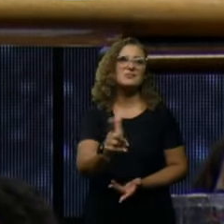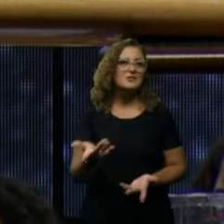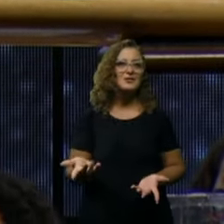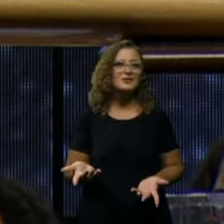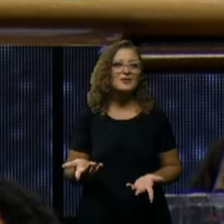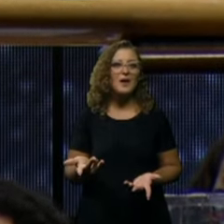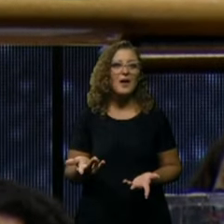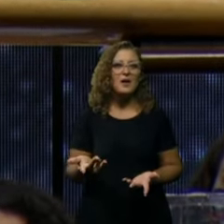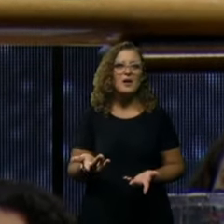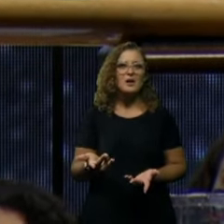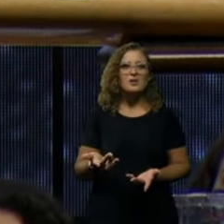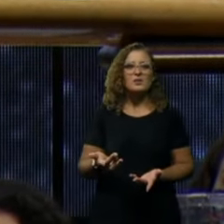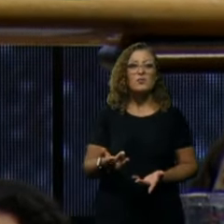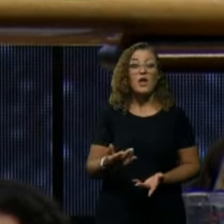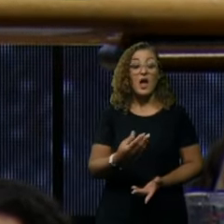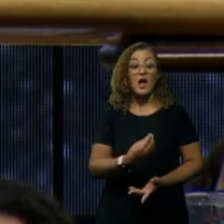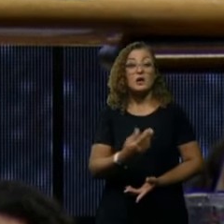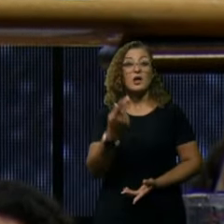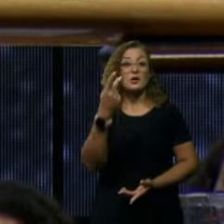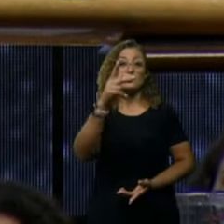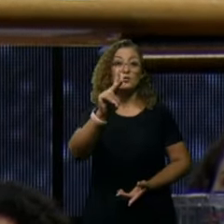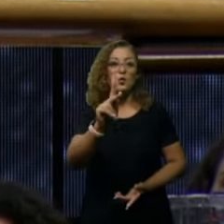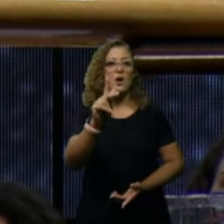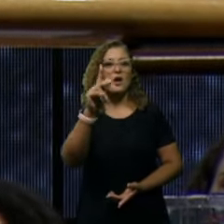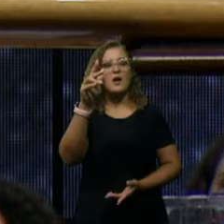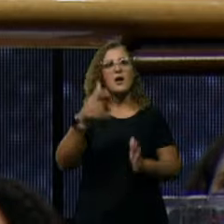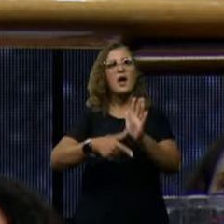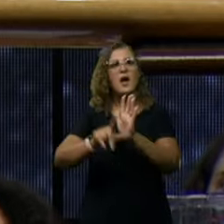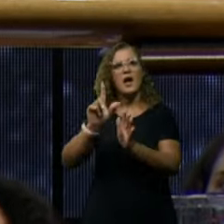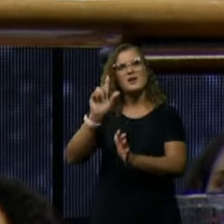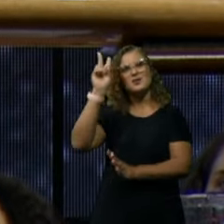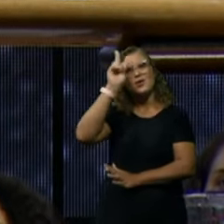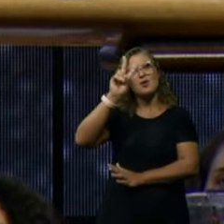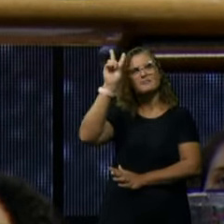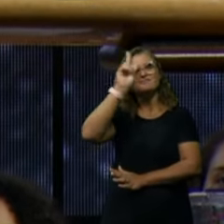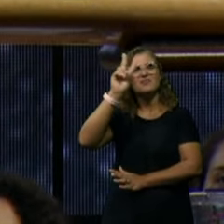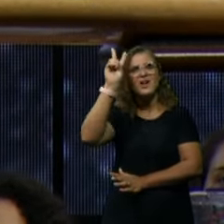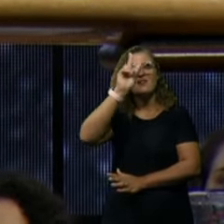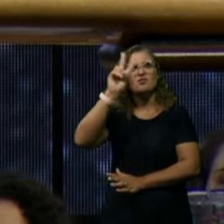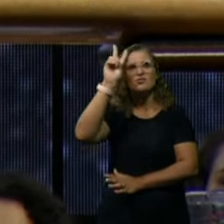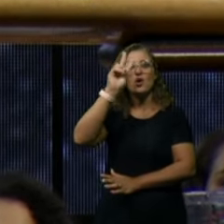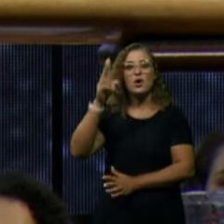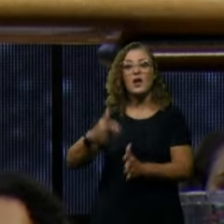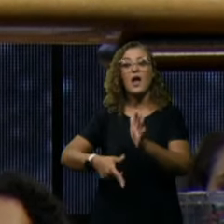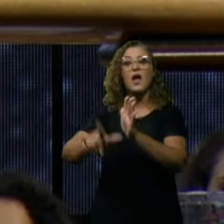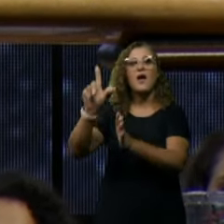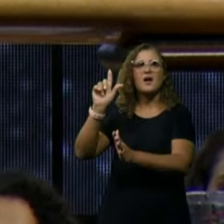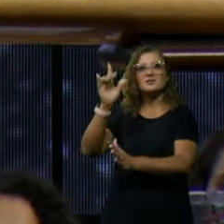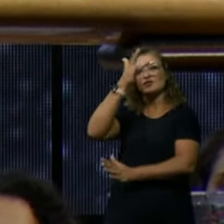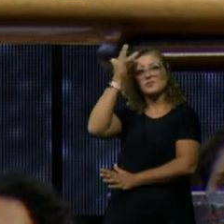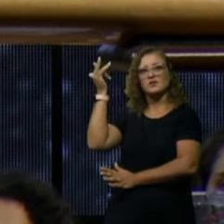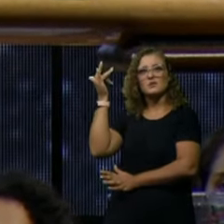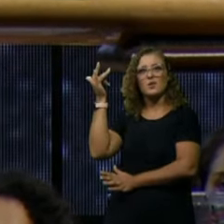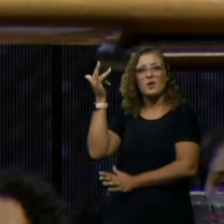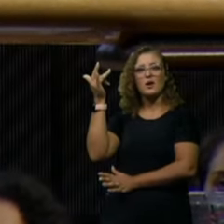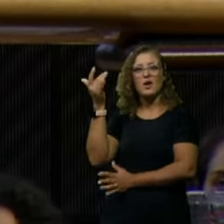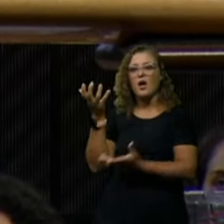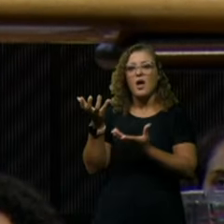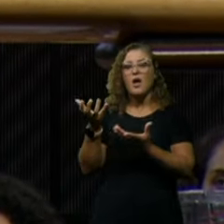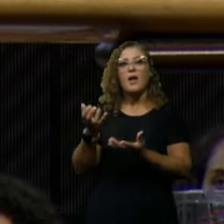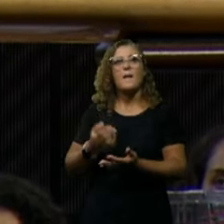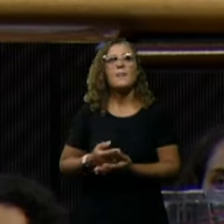história que alguém começou a escrever antes de você nascer eu tava ali sentada e Deus falou assim comigo eu não quero que vocês estejam como Billy